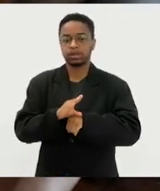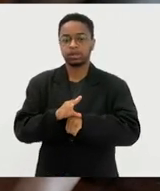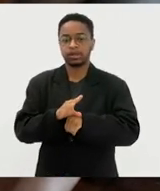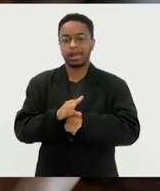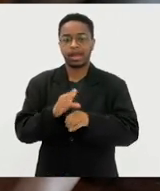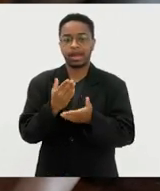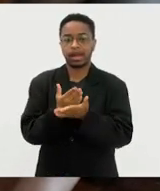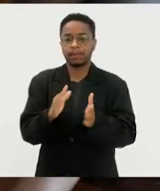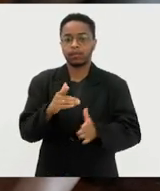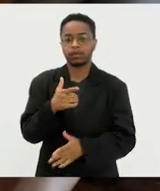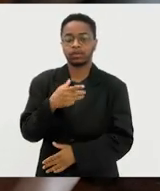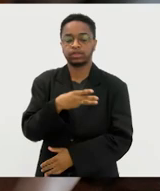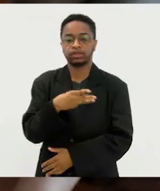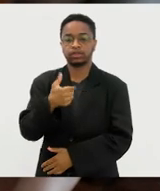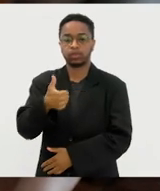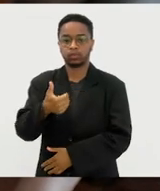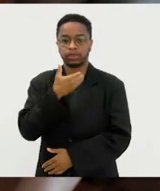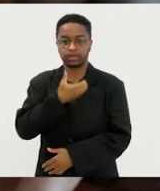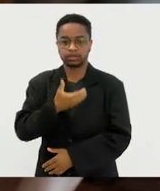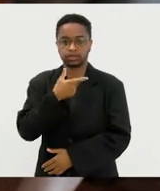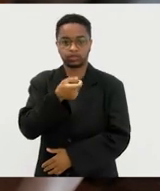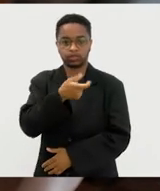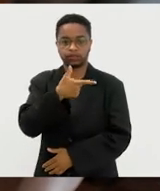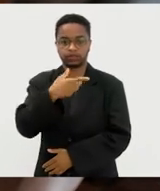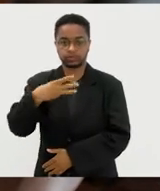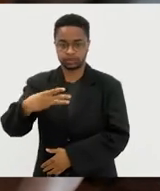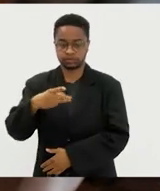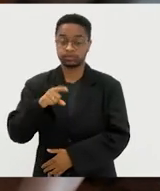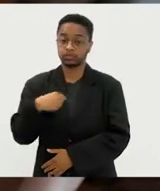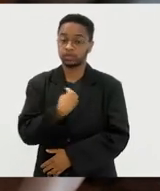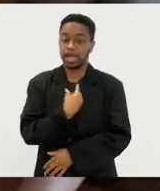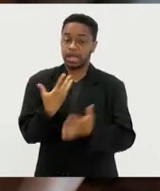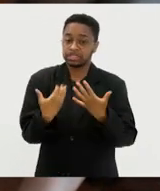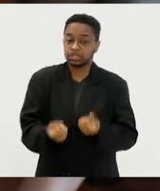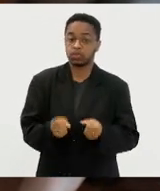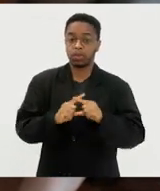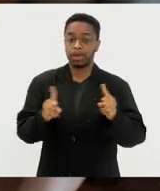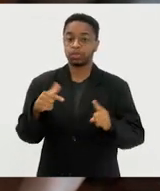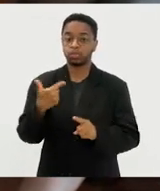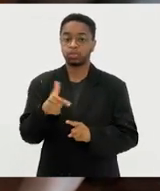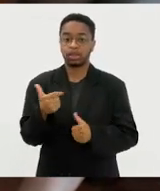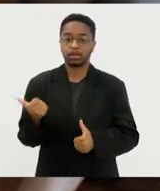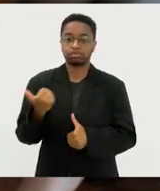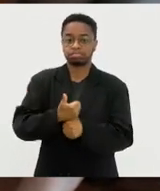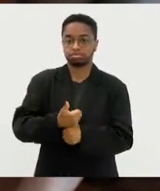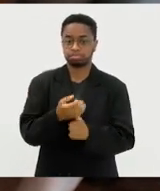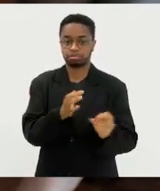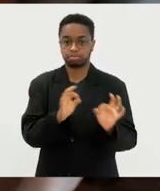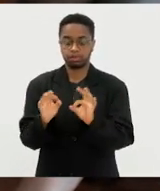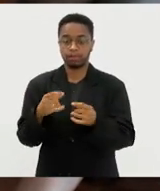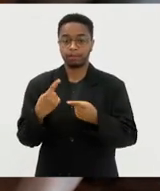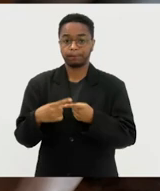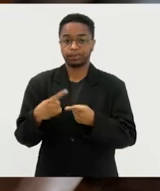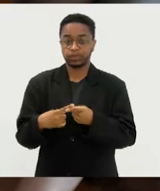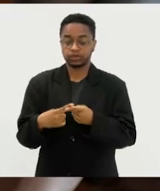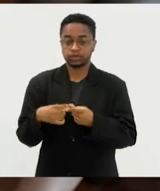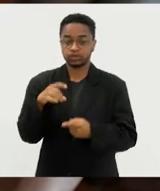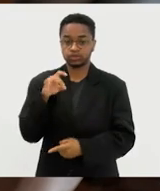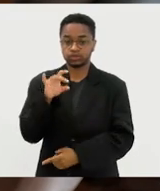em 31/12/23. A gente acatou sem ter cobertura. Porque somente